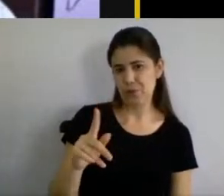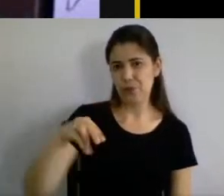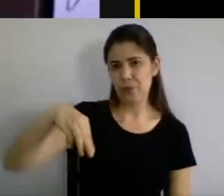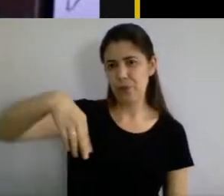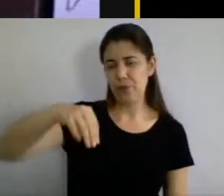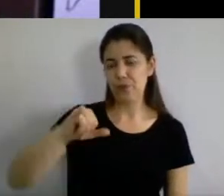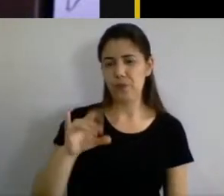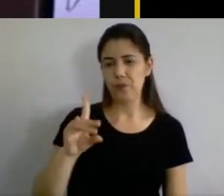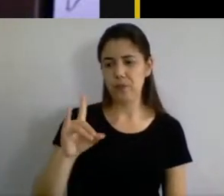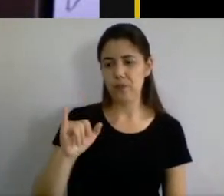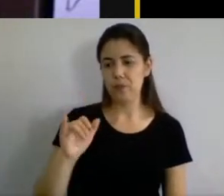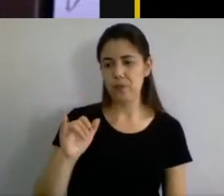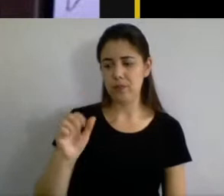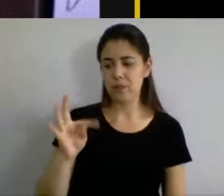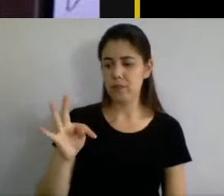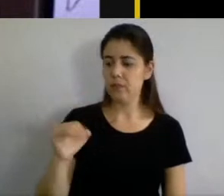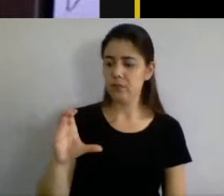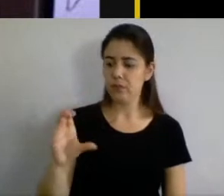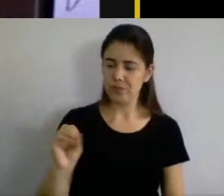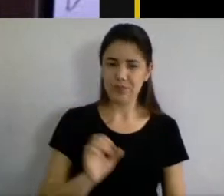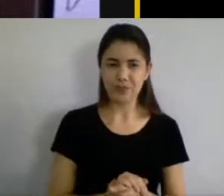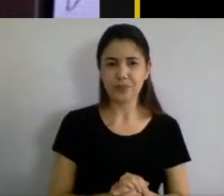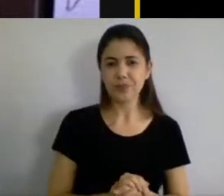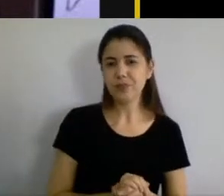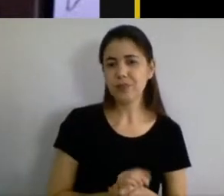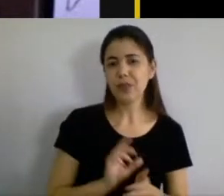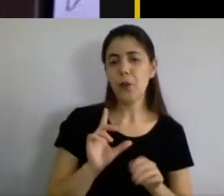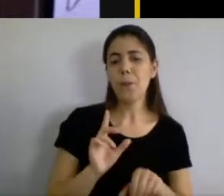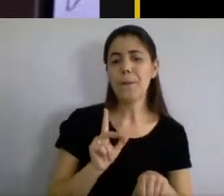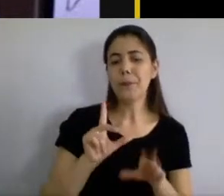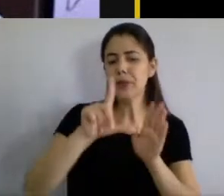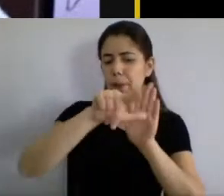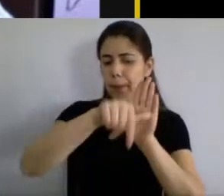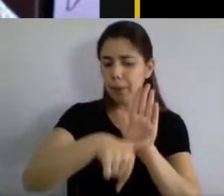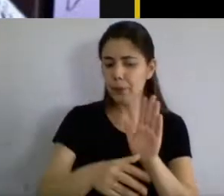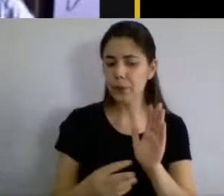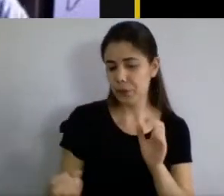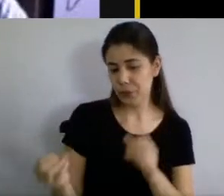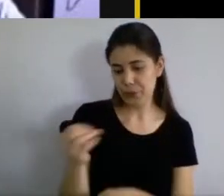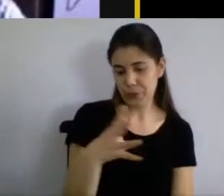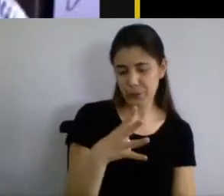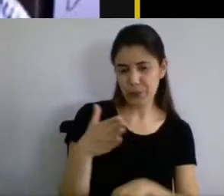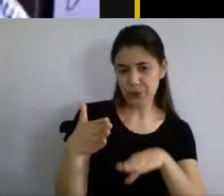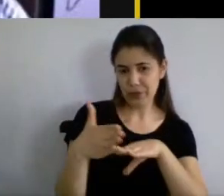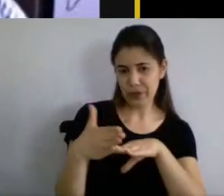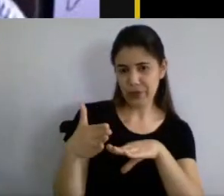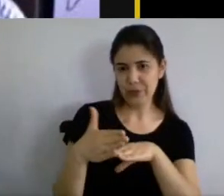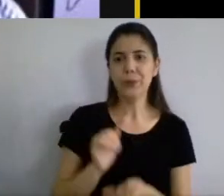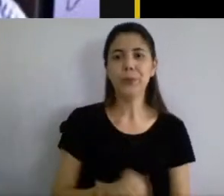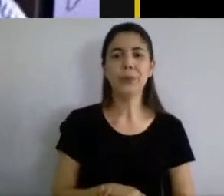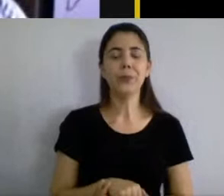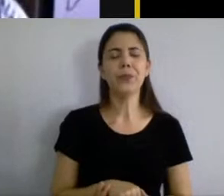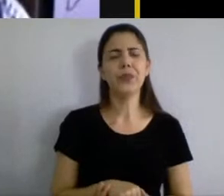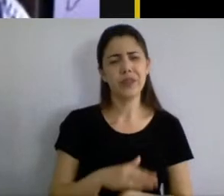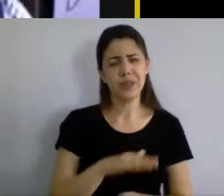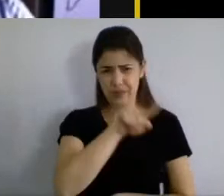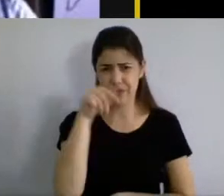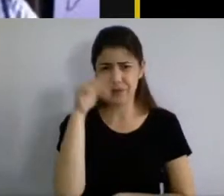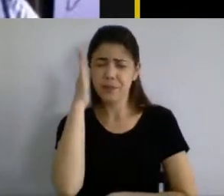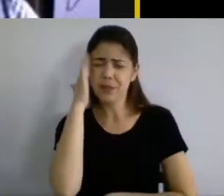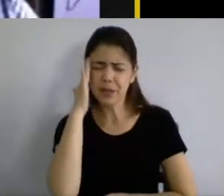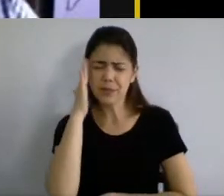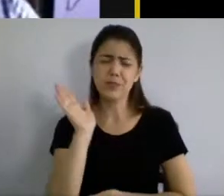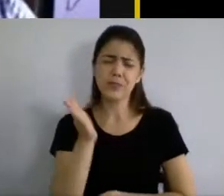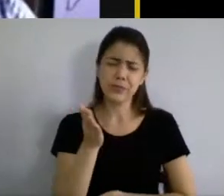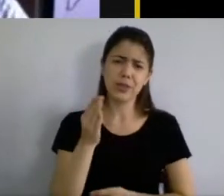de pós-moderno, pós-utópico. E, como vocês sabem, nesses 200 anos entre o